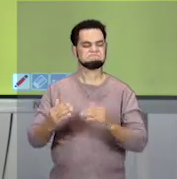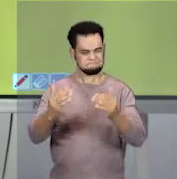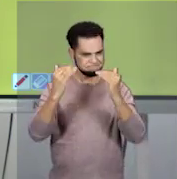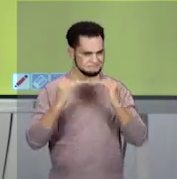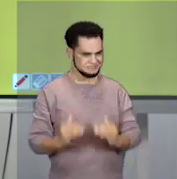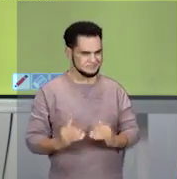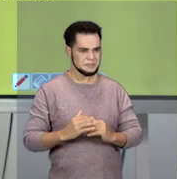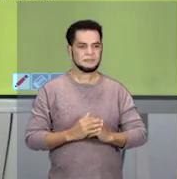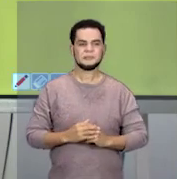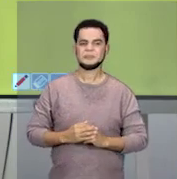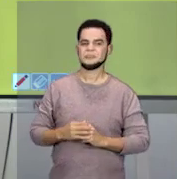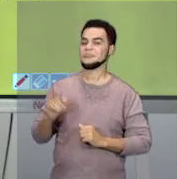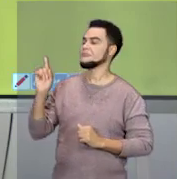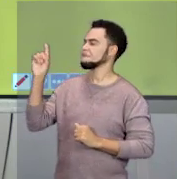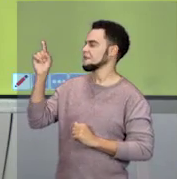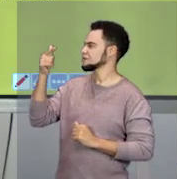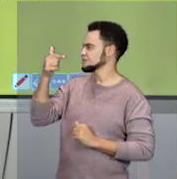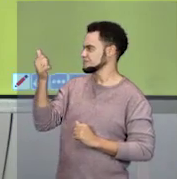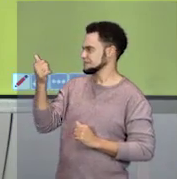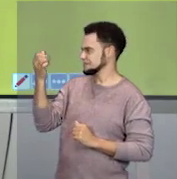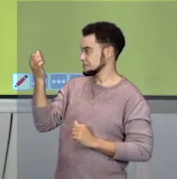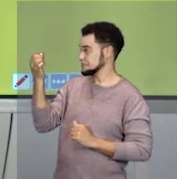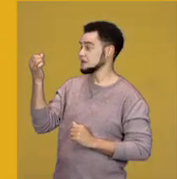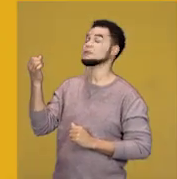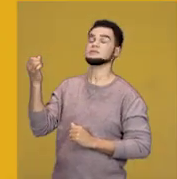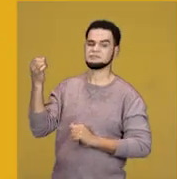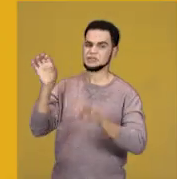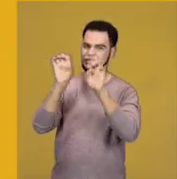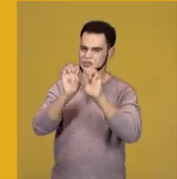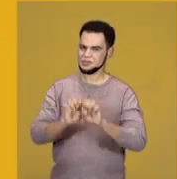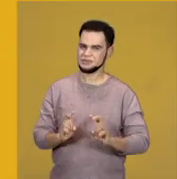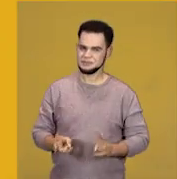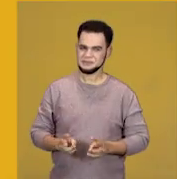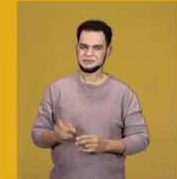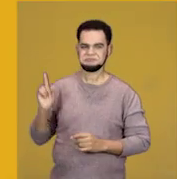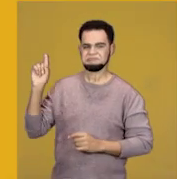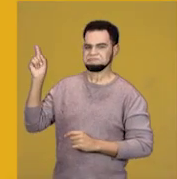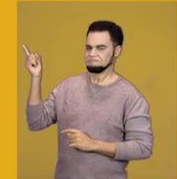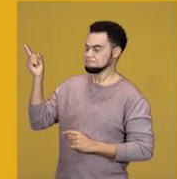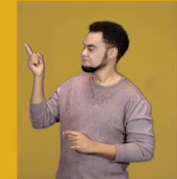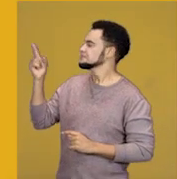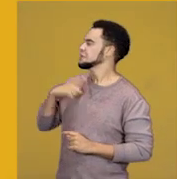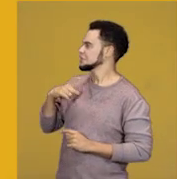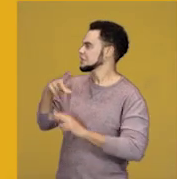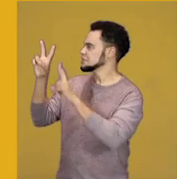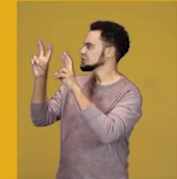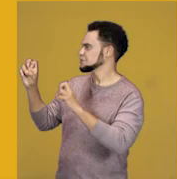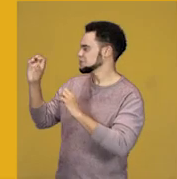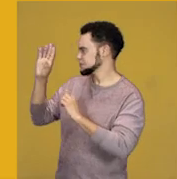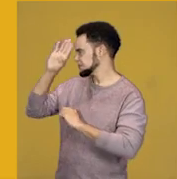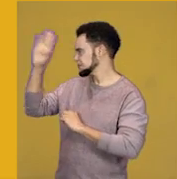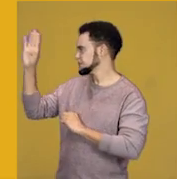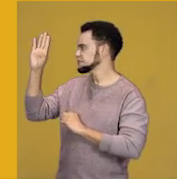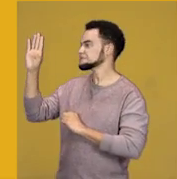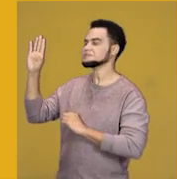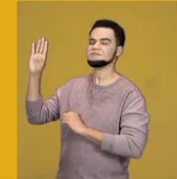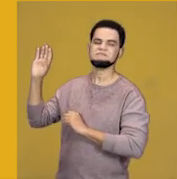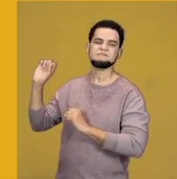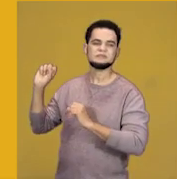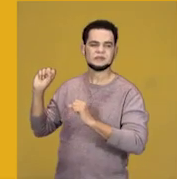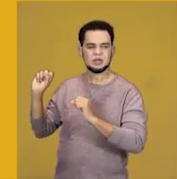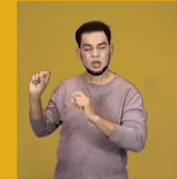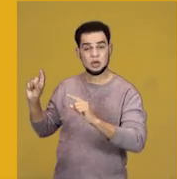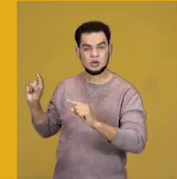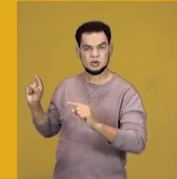estrutura é basicamente a mesma. Então, eu tenho o assunto central, que é combater, o